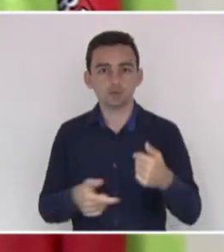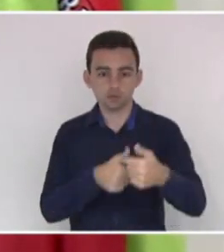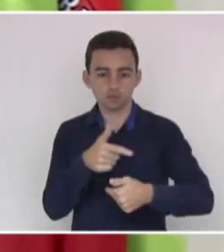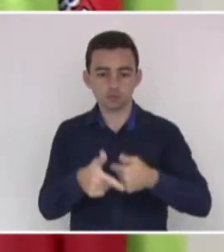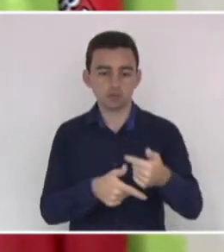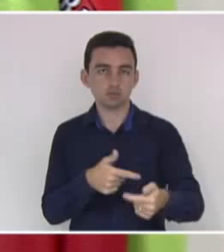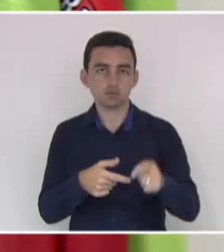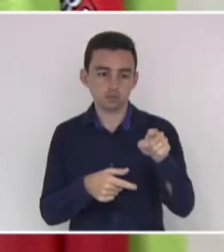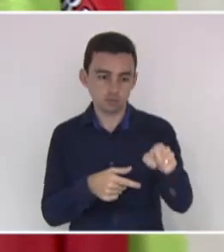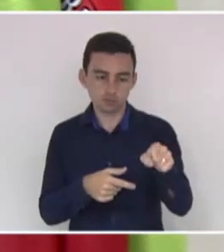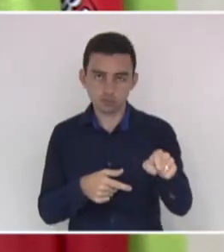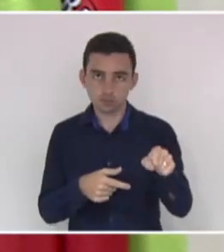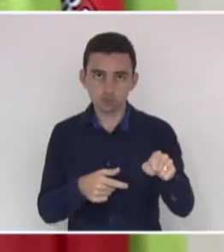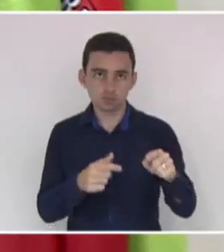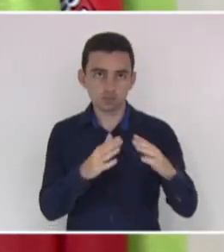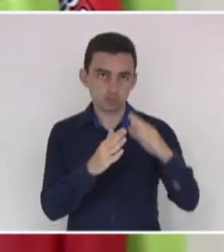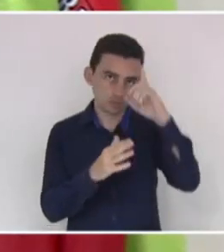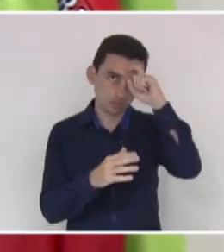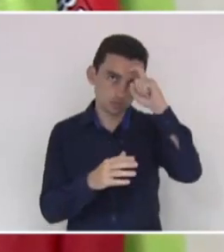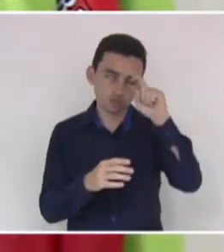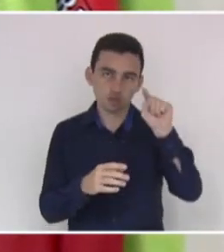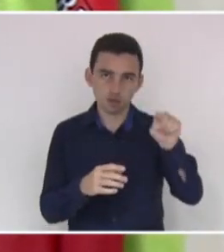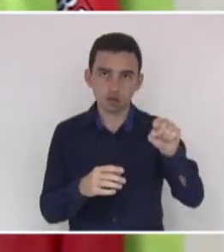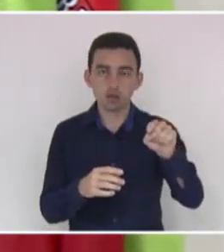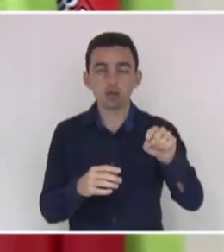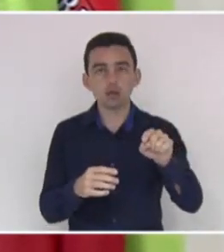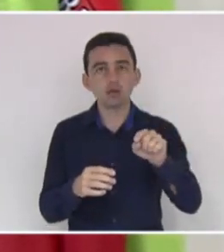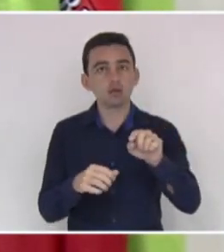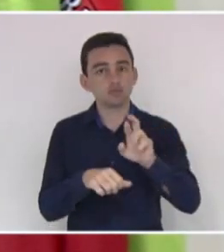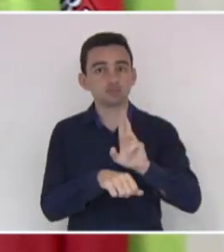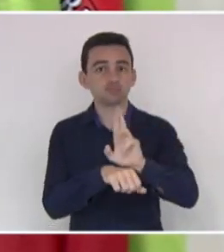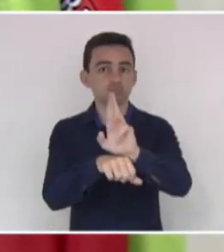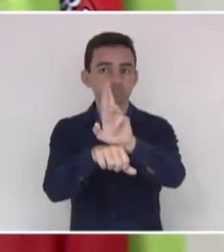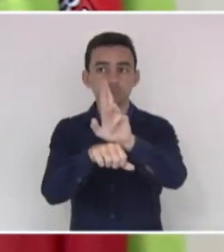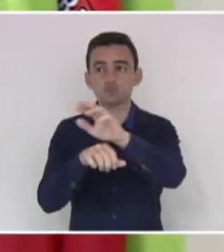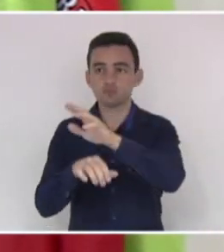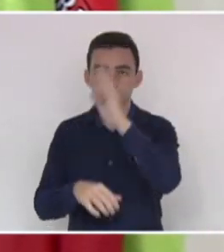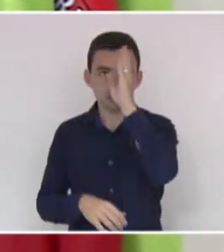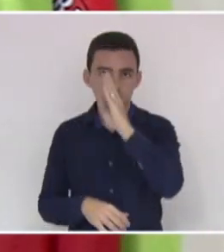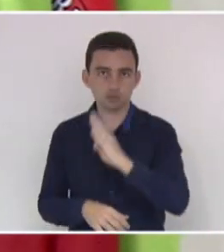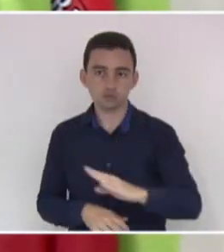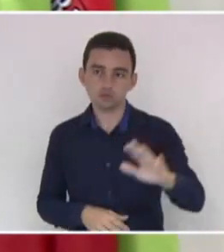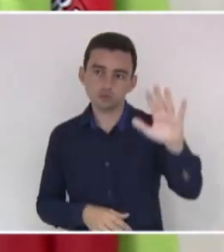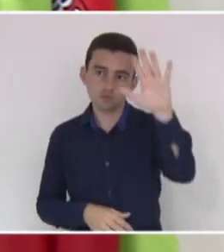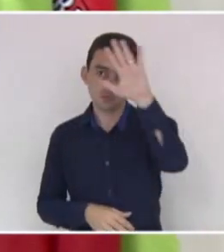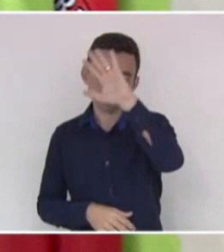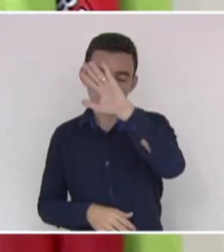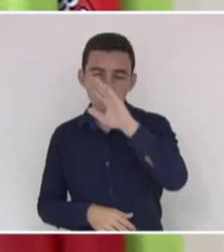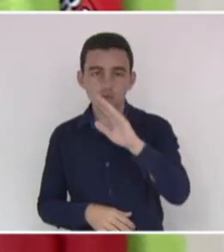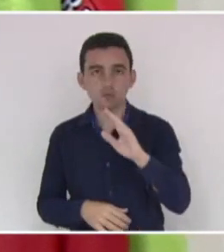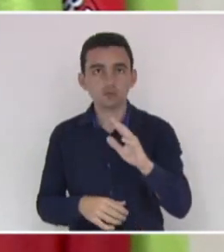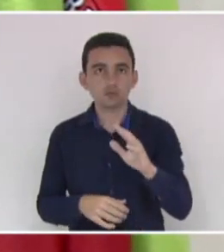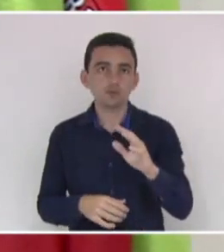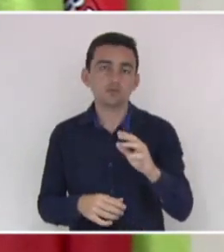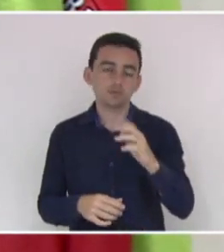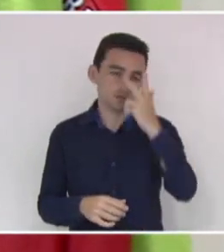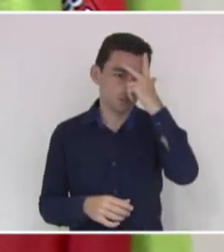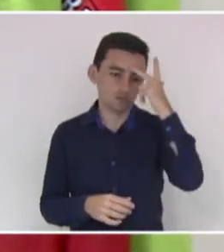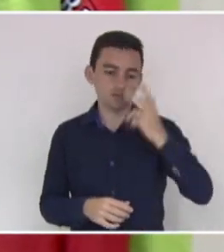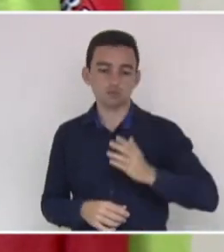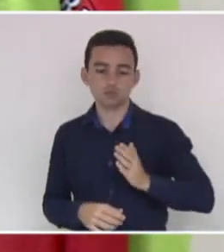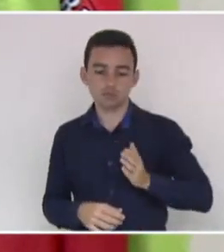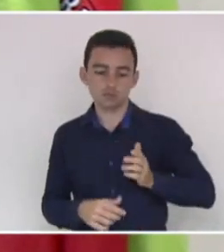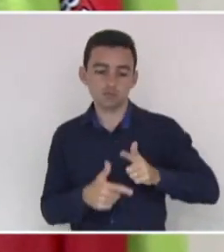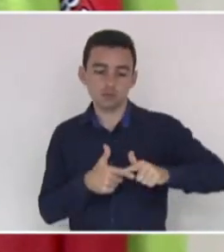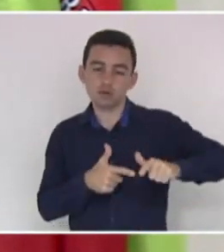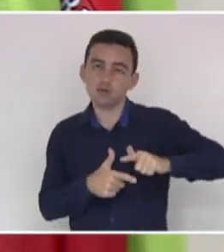é referência nacional no atendimento e cuidado com pacientes com acidente